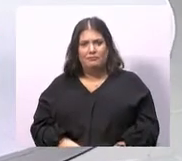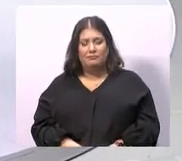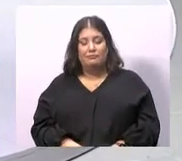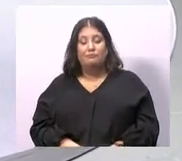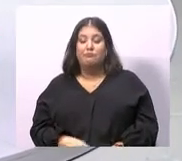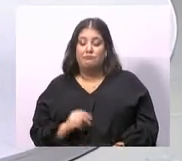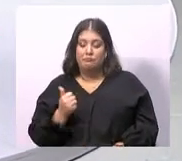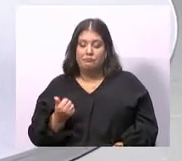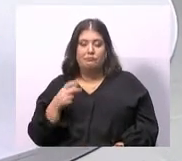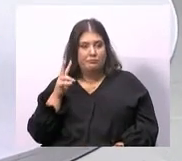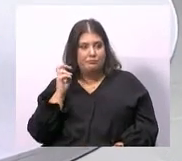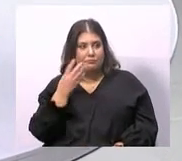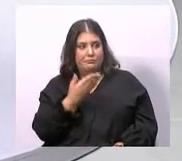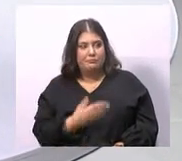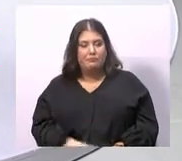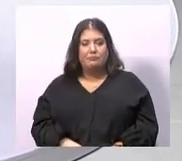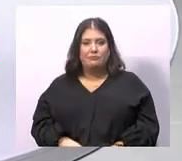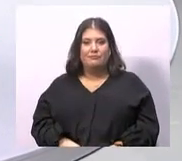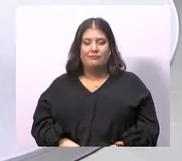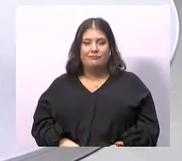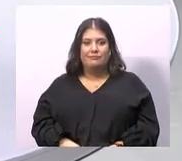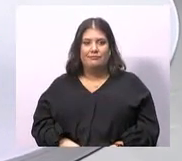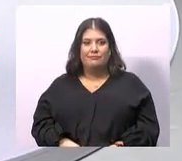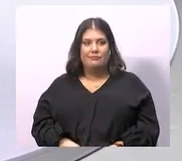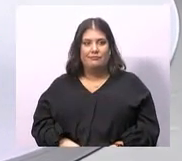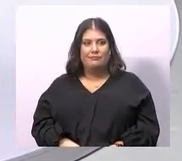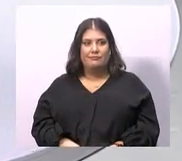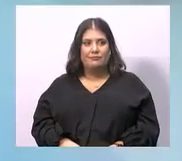bem, Fátima. Vamos ouvir o Dr. Francisco. Muito obrigada pela sua participação.